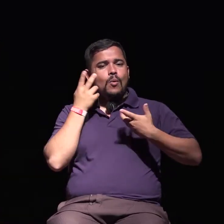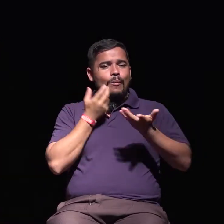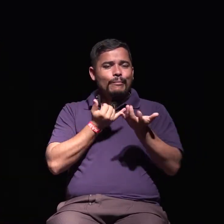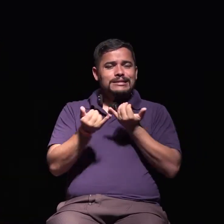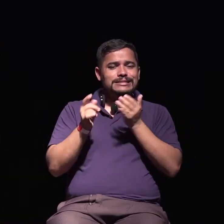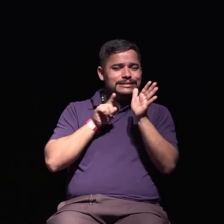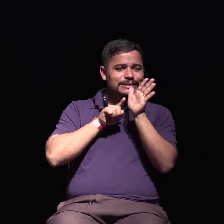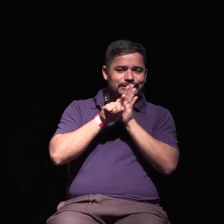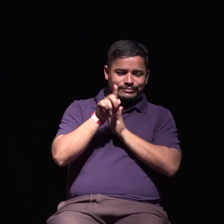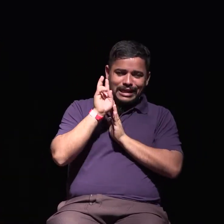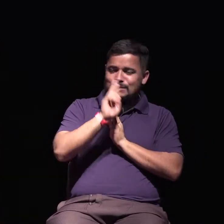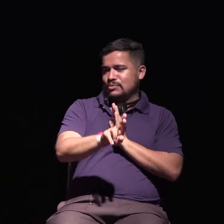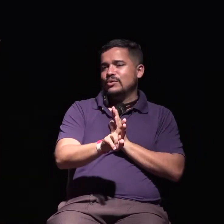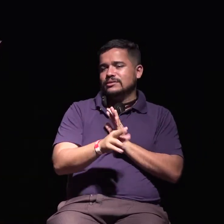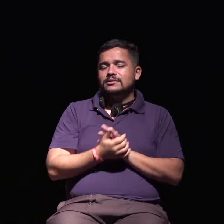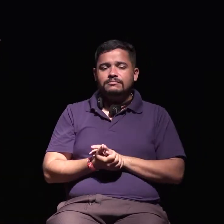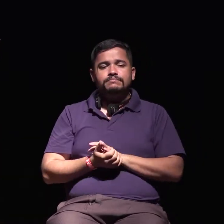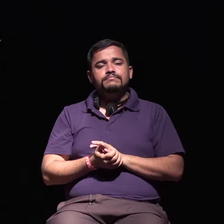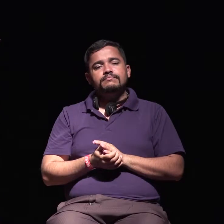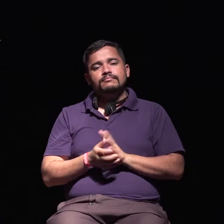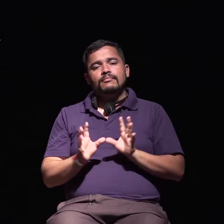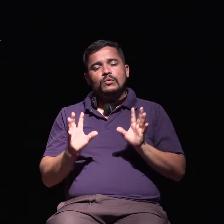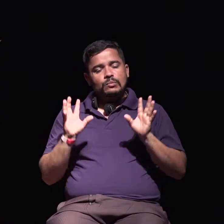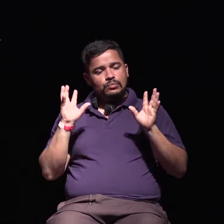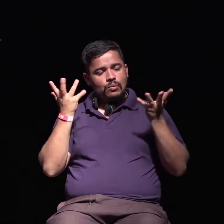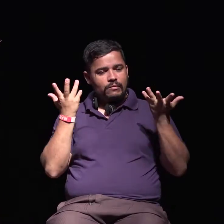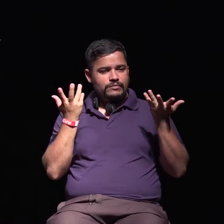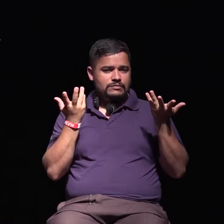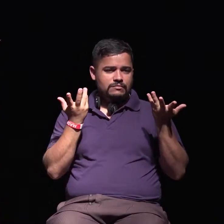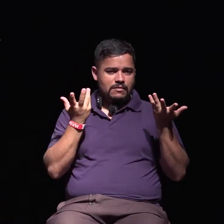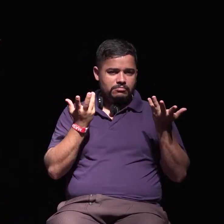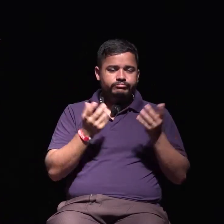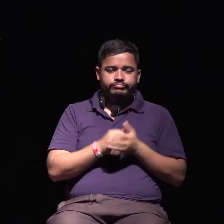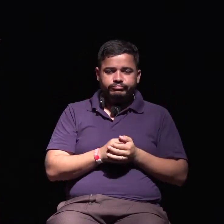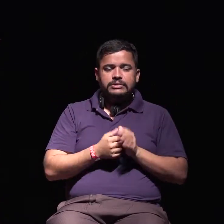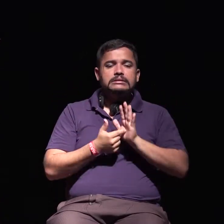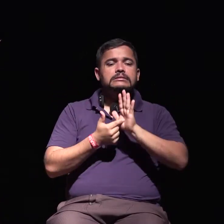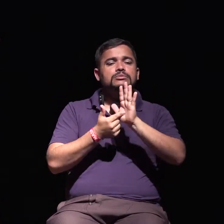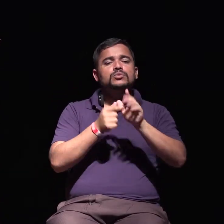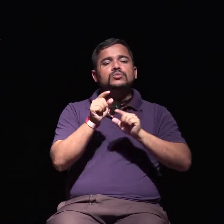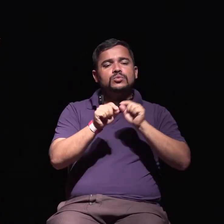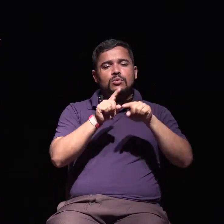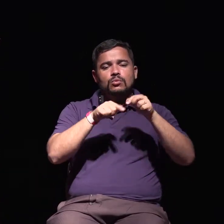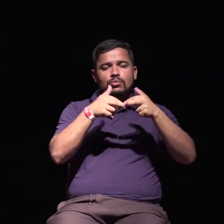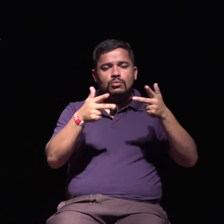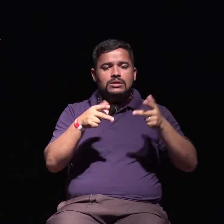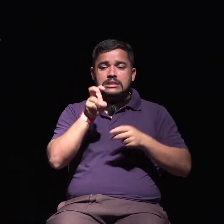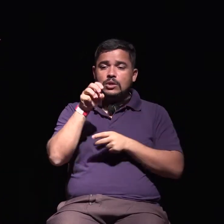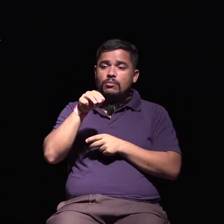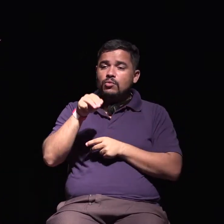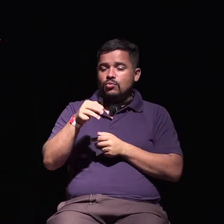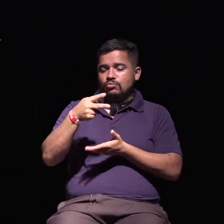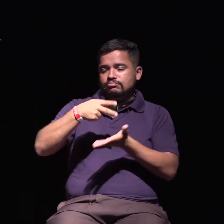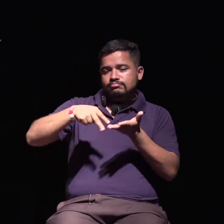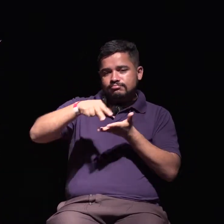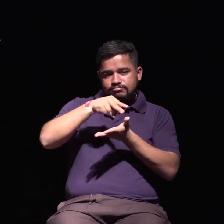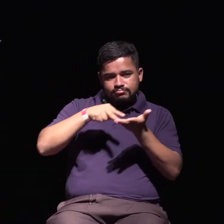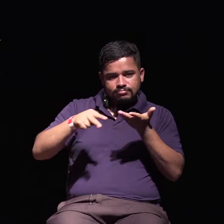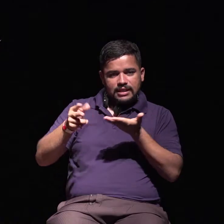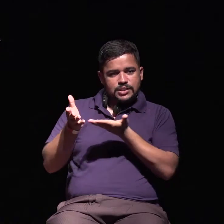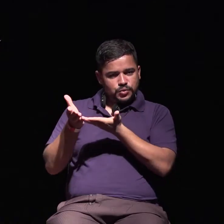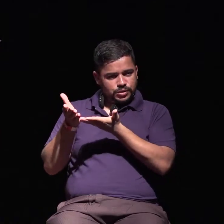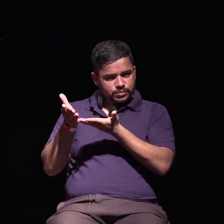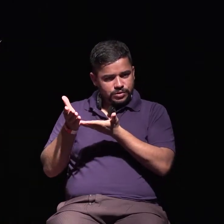inicia com anúncios num programa de um festival ou de um evento, e o produto anunciado é a entrega de 5 minutos de dança contemporânea.